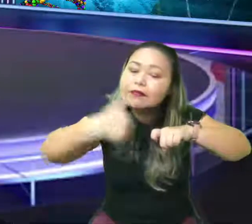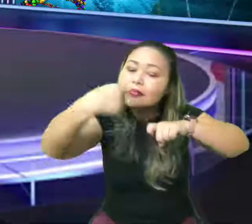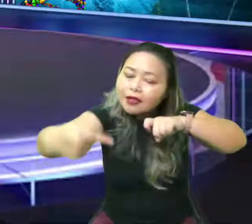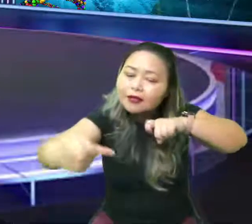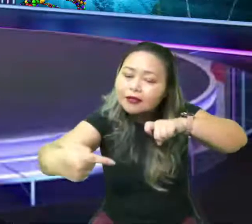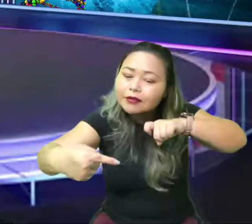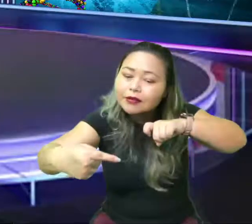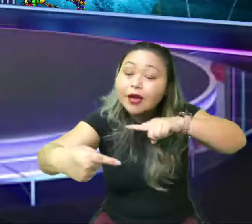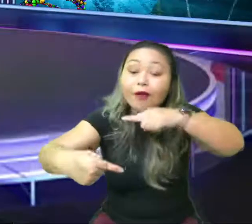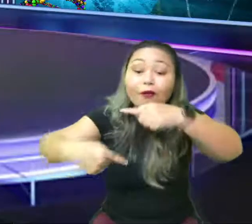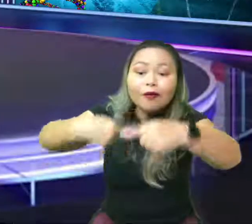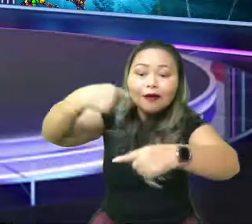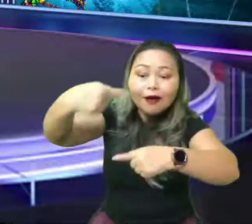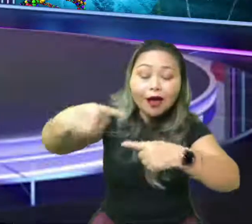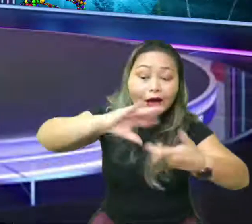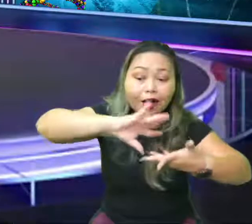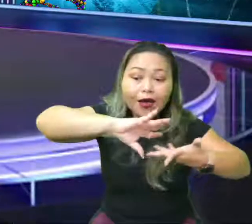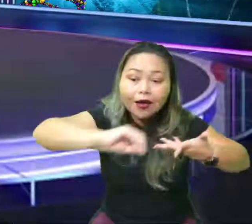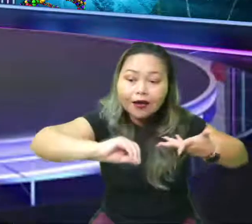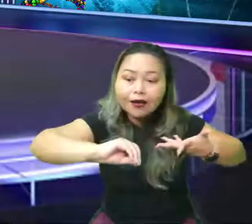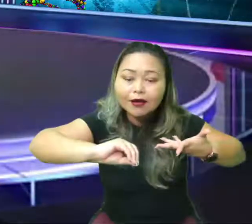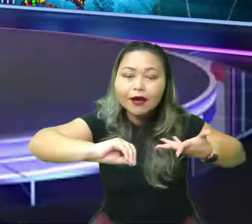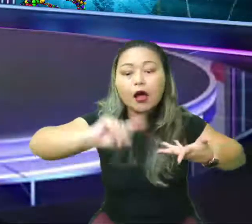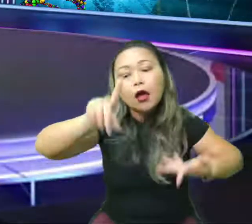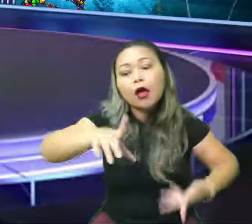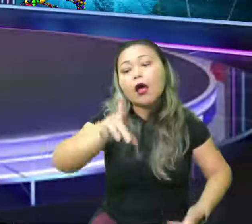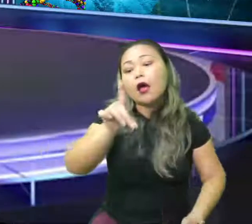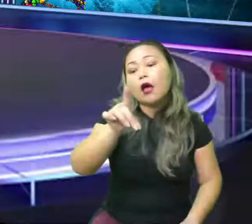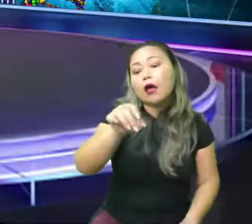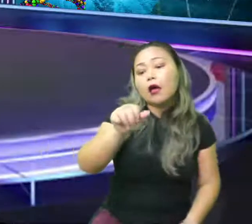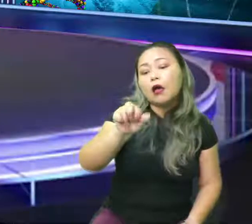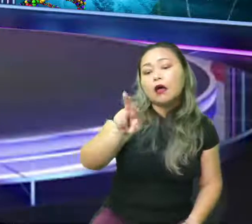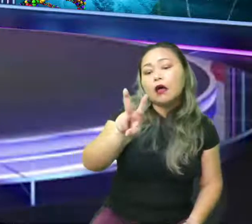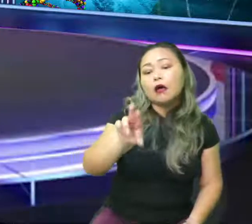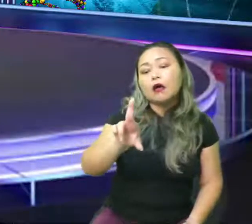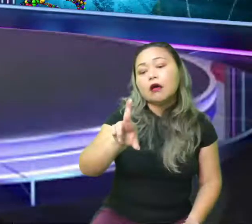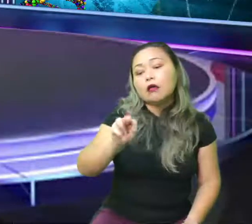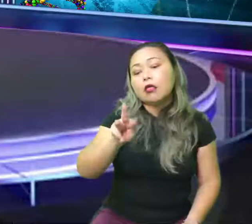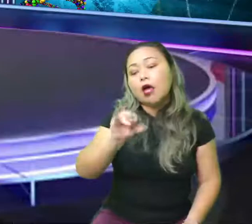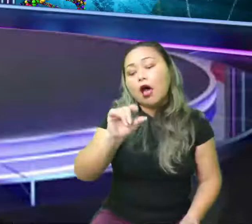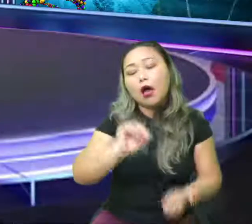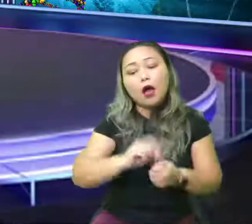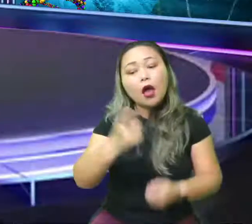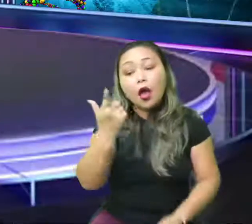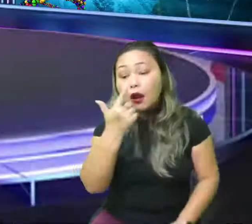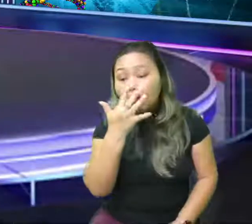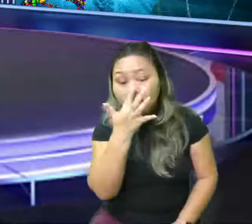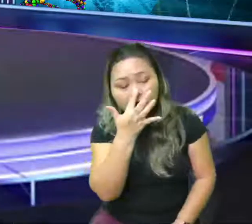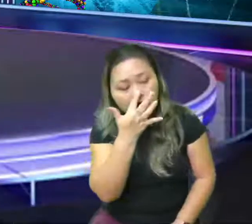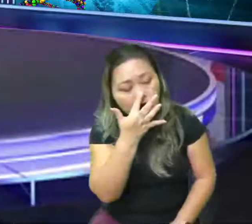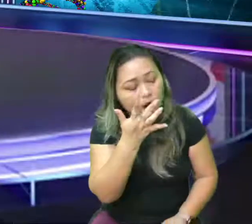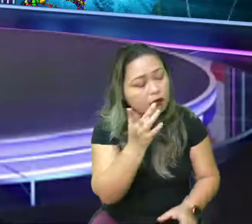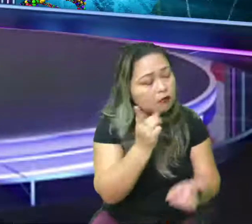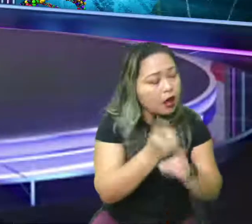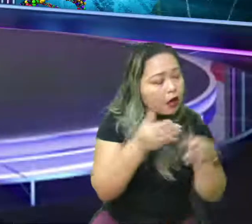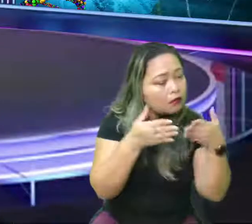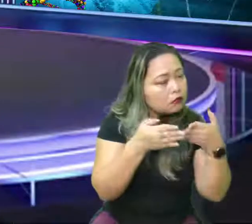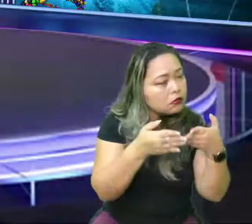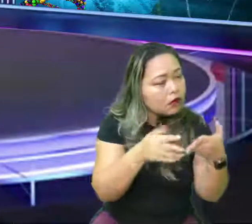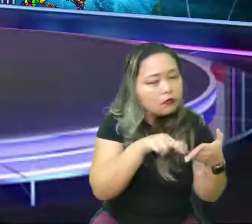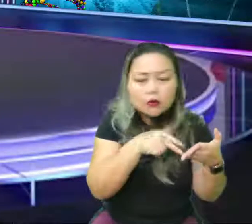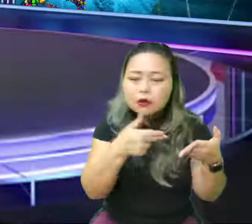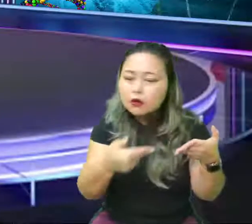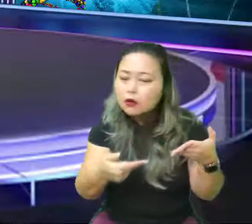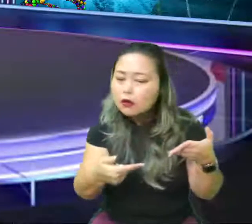seus descendentes. Foi isso que Charles Darwin viu quando cada parada, né, que ele